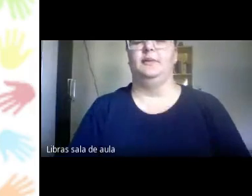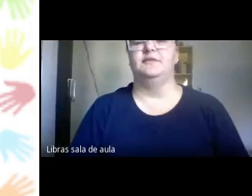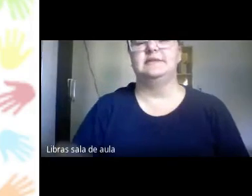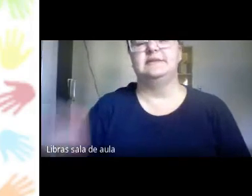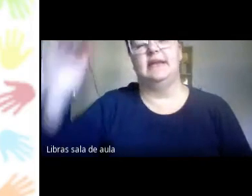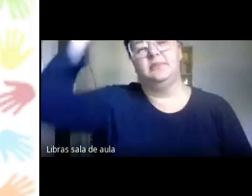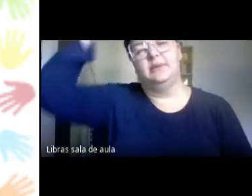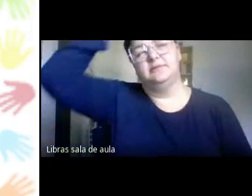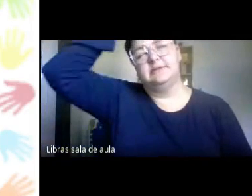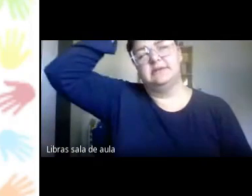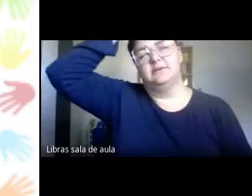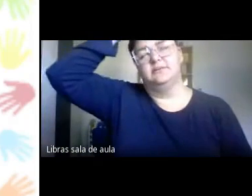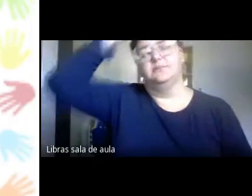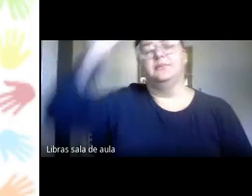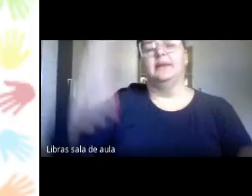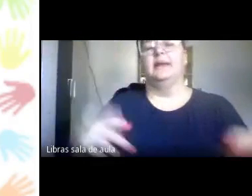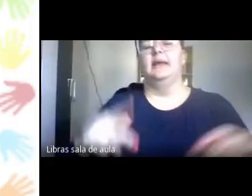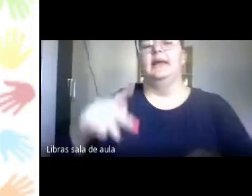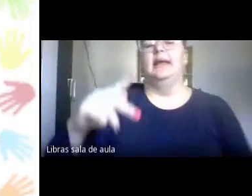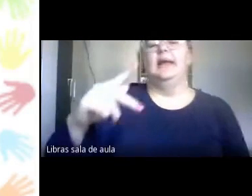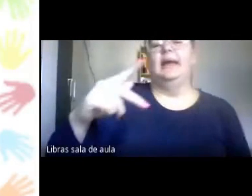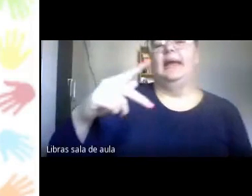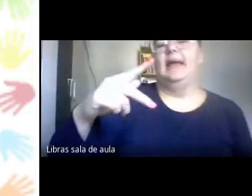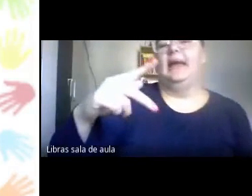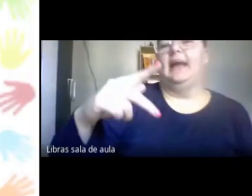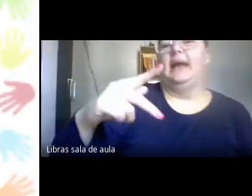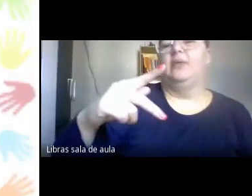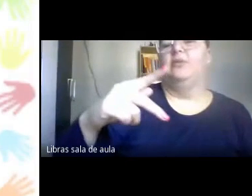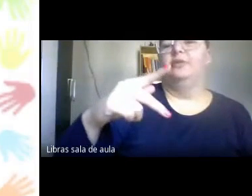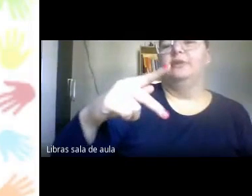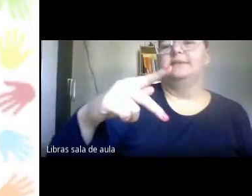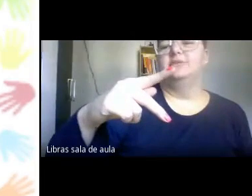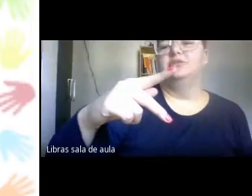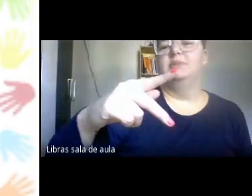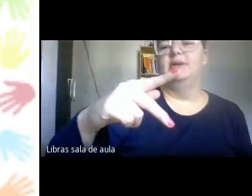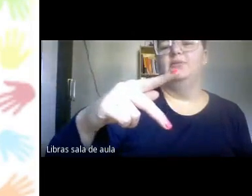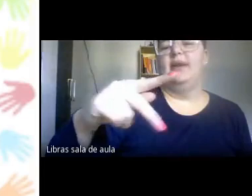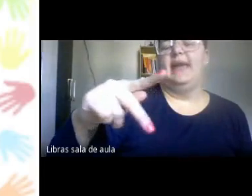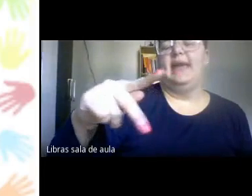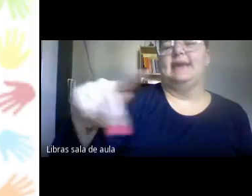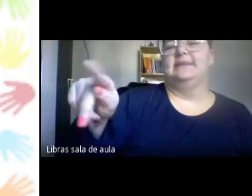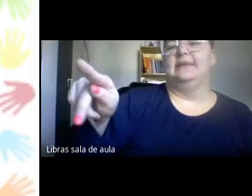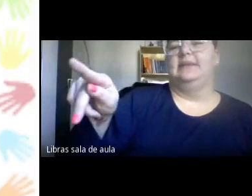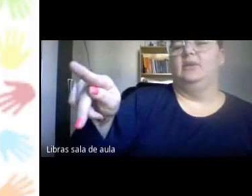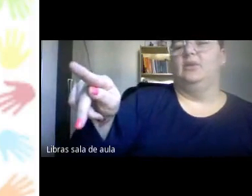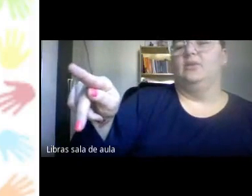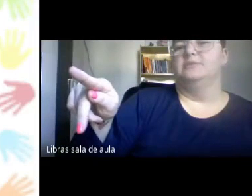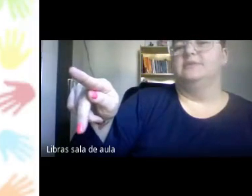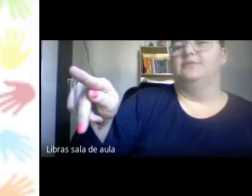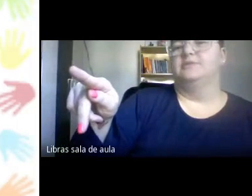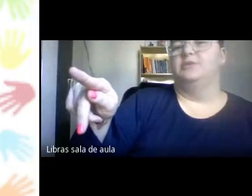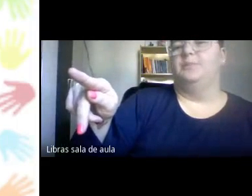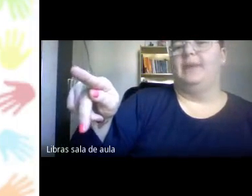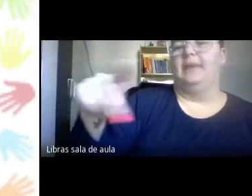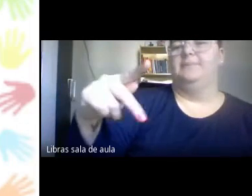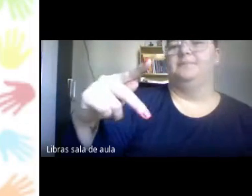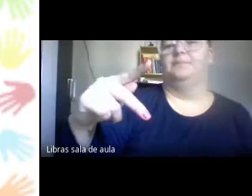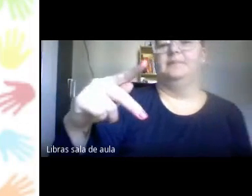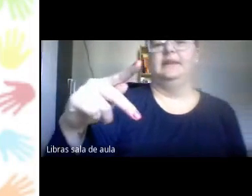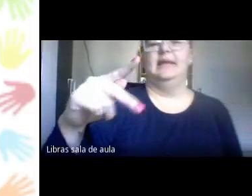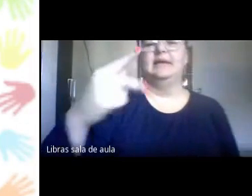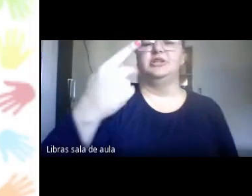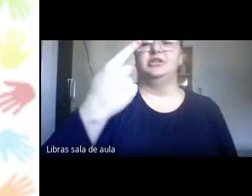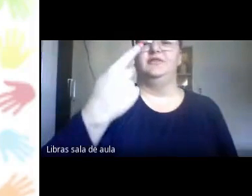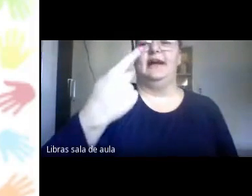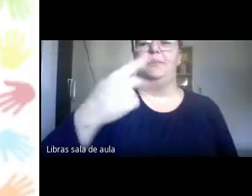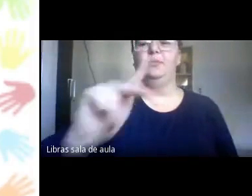Só para vocês terem uma noção. A configuração de mão é essa aqui, ó, como se fosse o P.